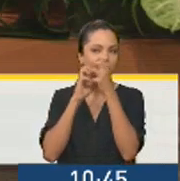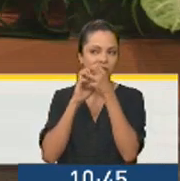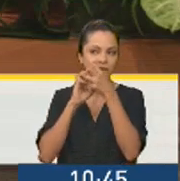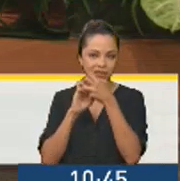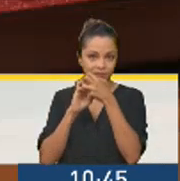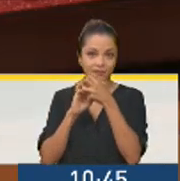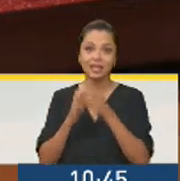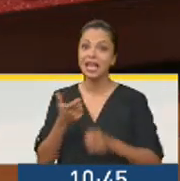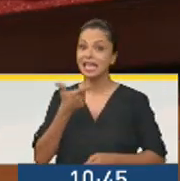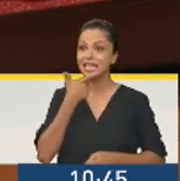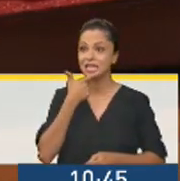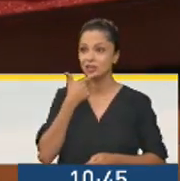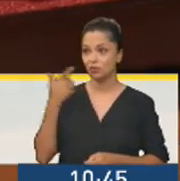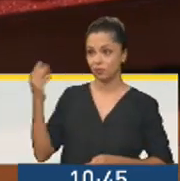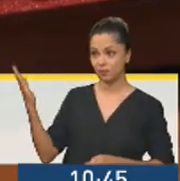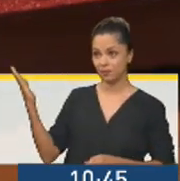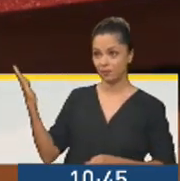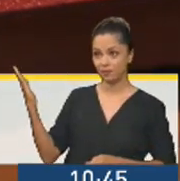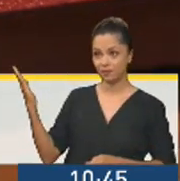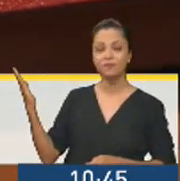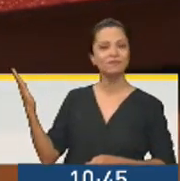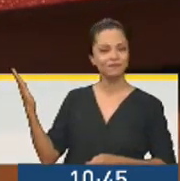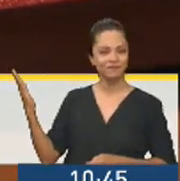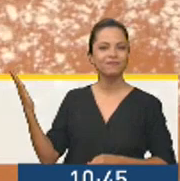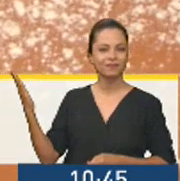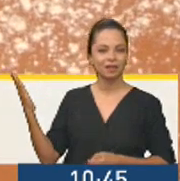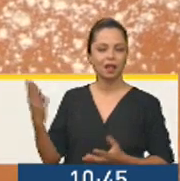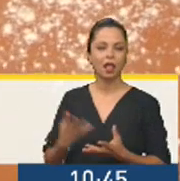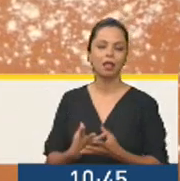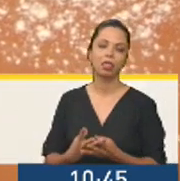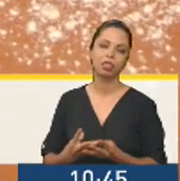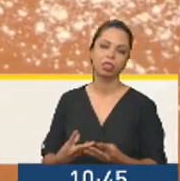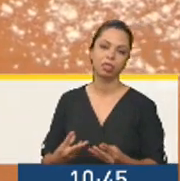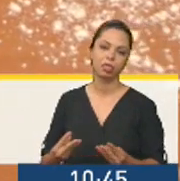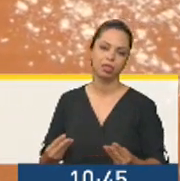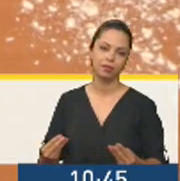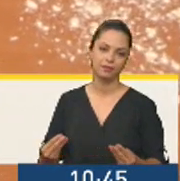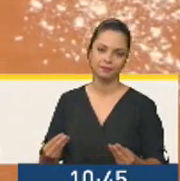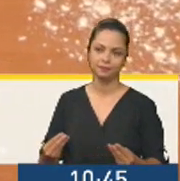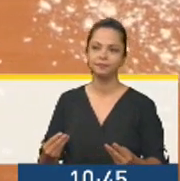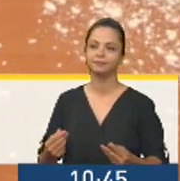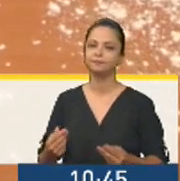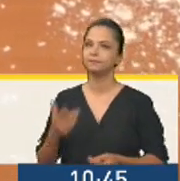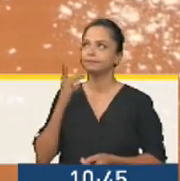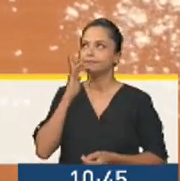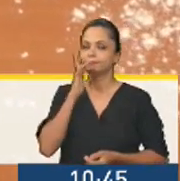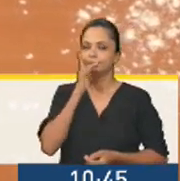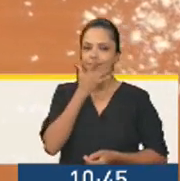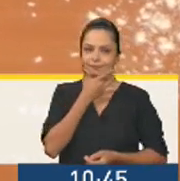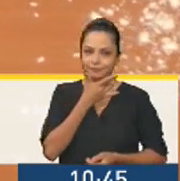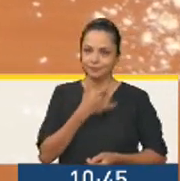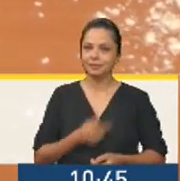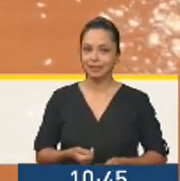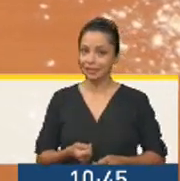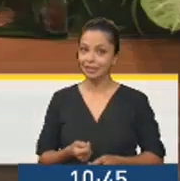embaixo, porque o queijo em contato aqui, ele vai derreter mais rápido. Ai, que delícia. Não, e eu tô aqui